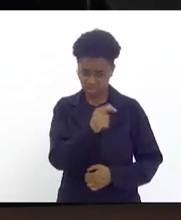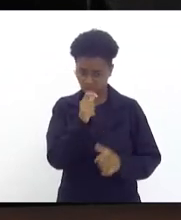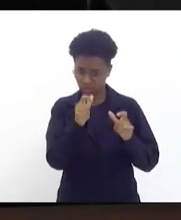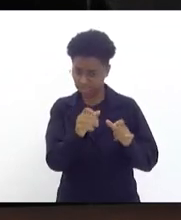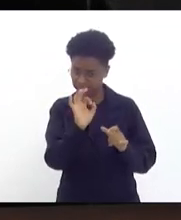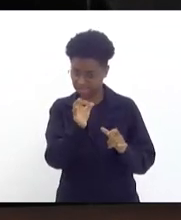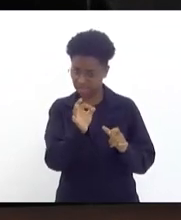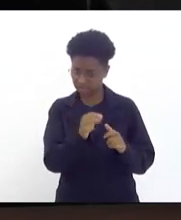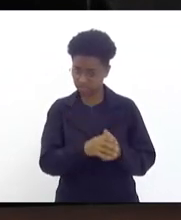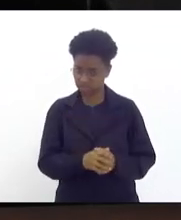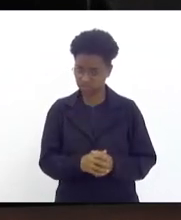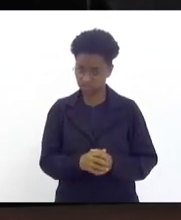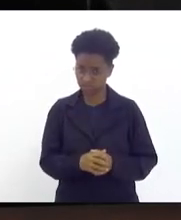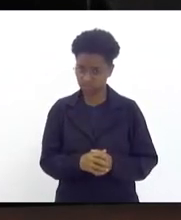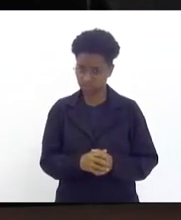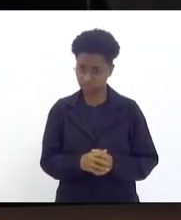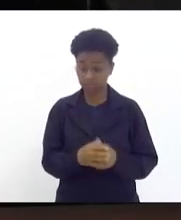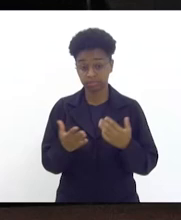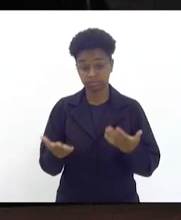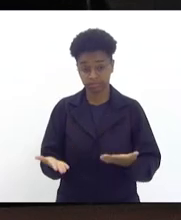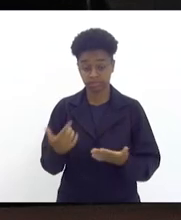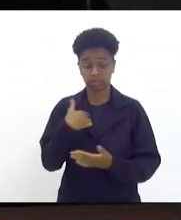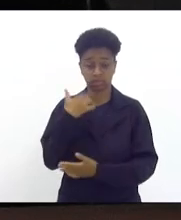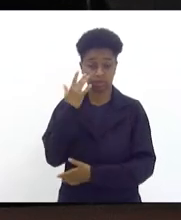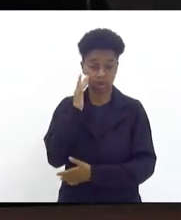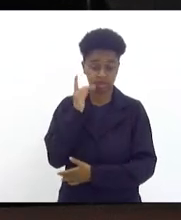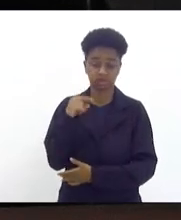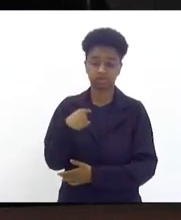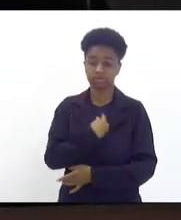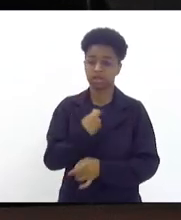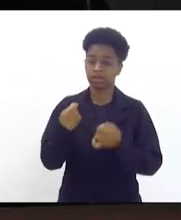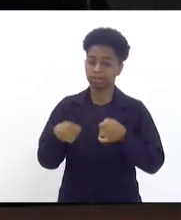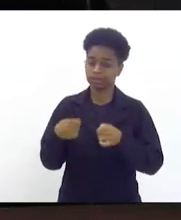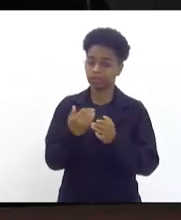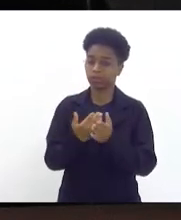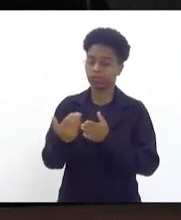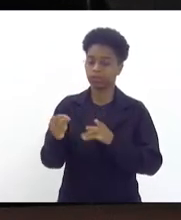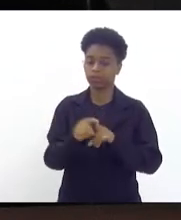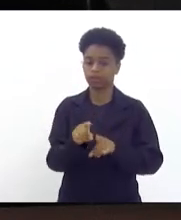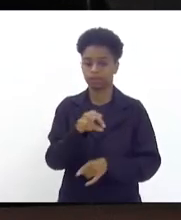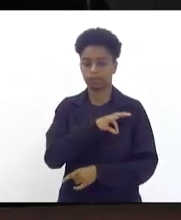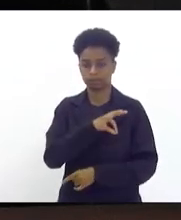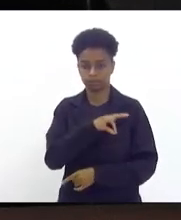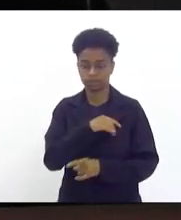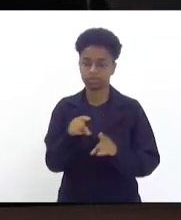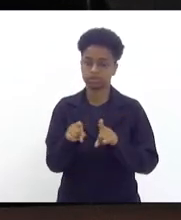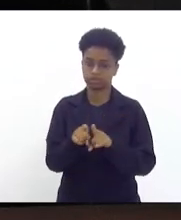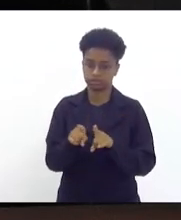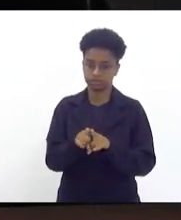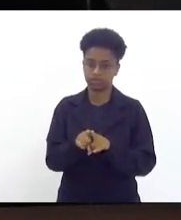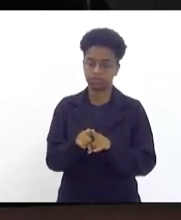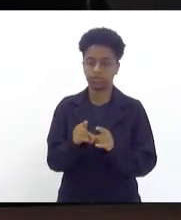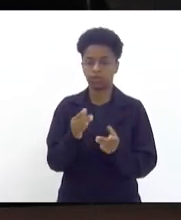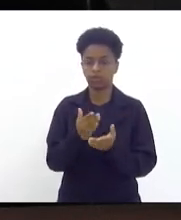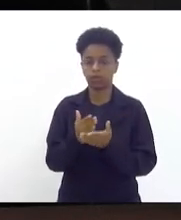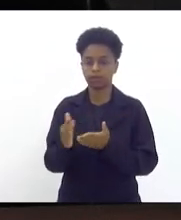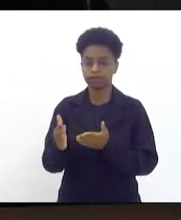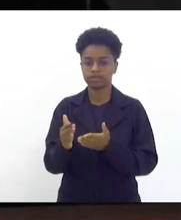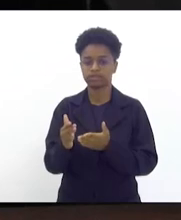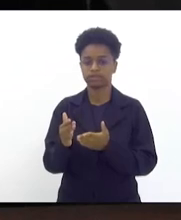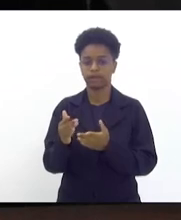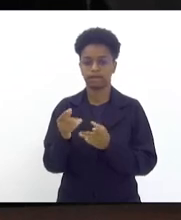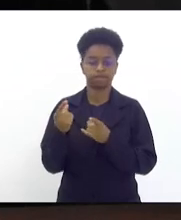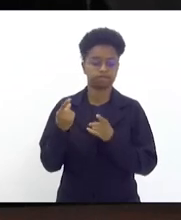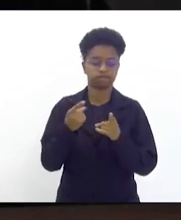o local que tem que estar então assim eu acho que a gente tem que começar também as forças policiais também né a gente a intimar eu